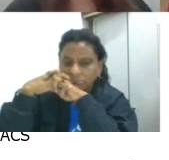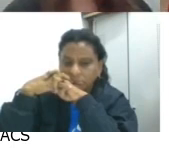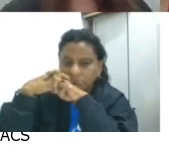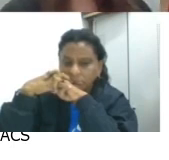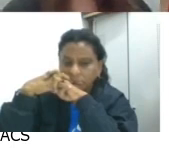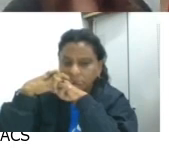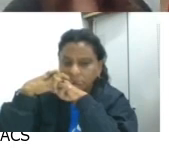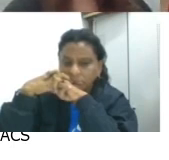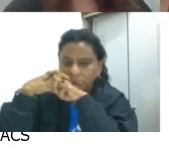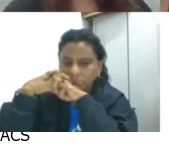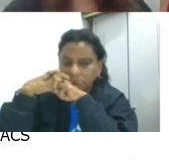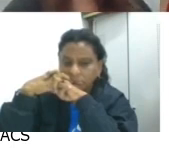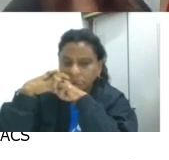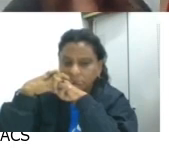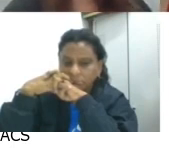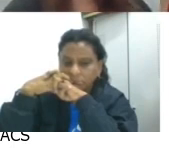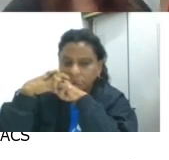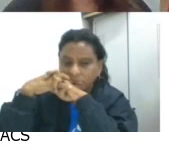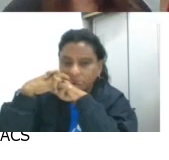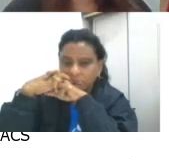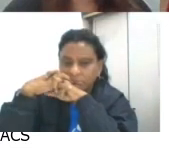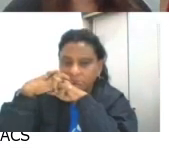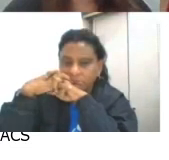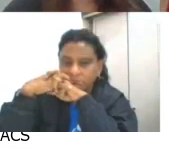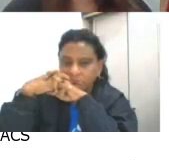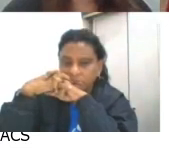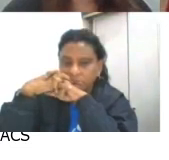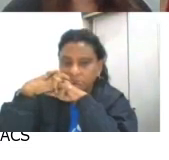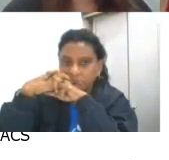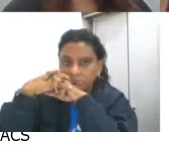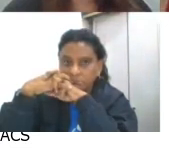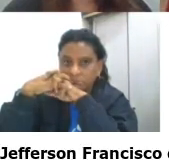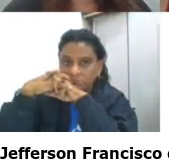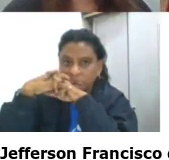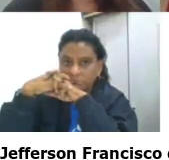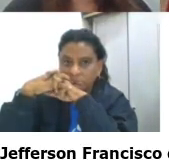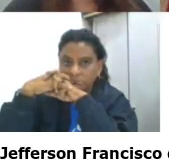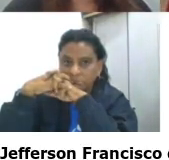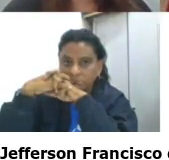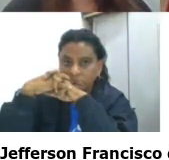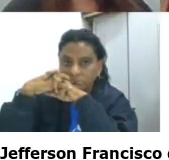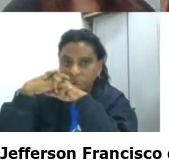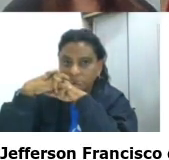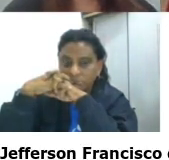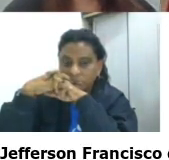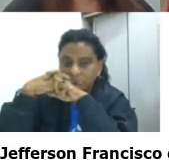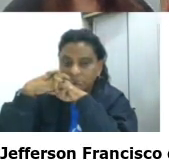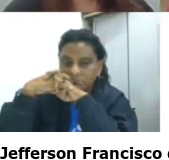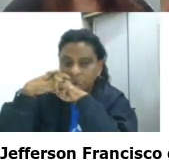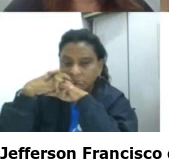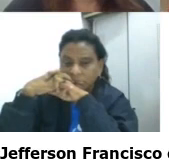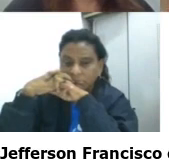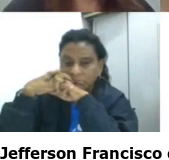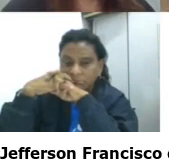que ela é uma doença socialmente produzida assim como tantas outras que a gente trata né e acompanha no saúde da família